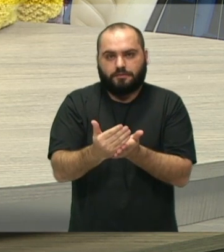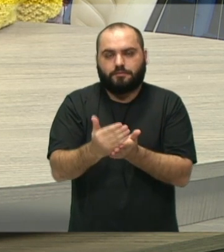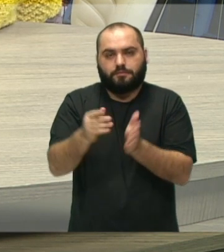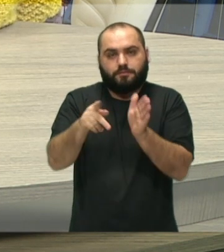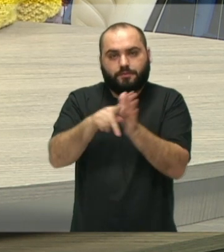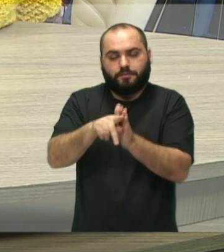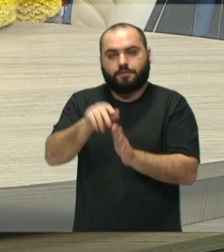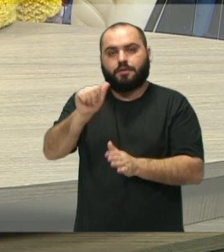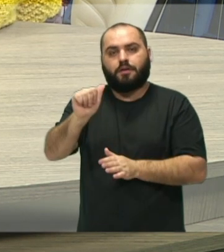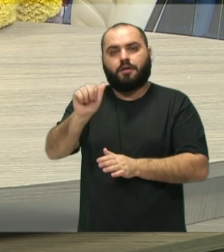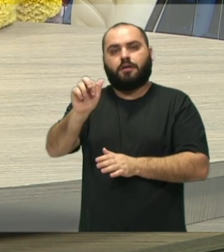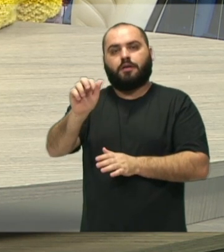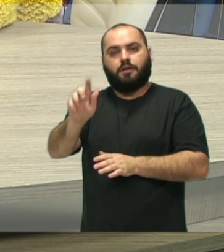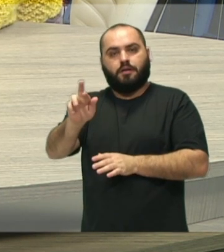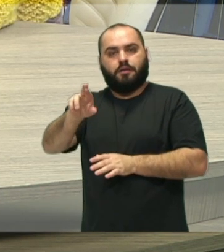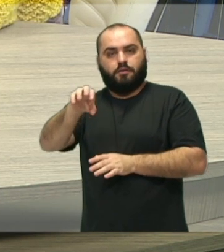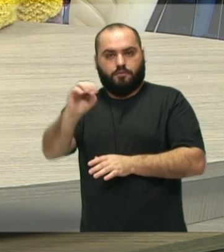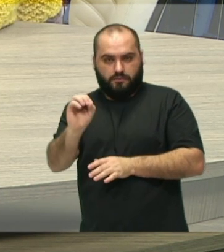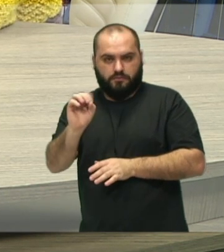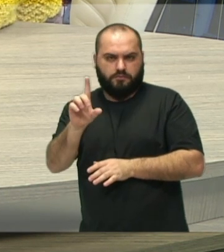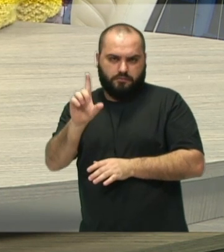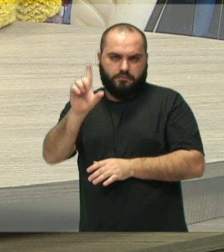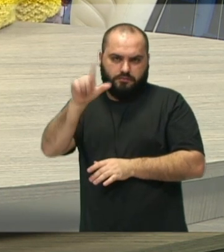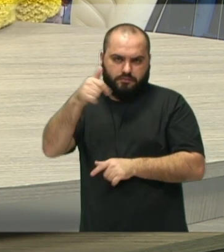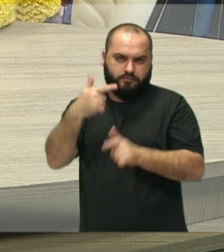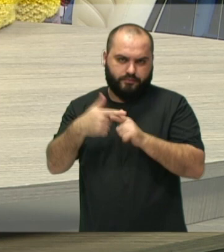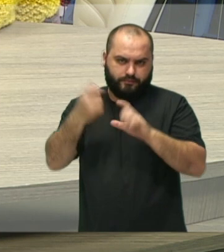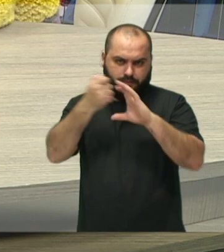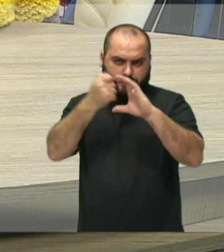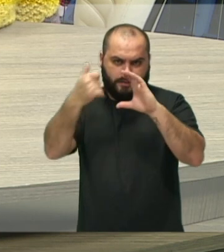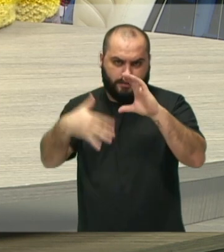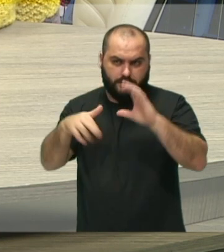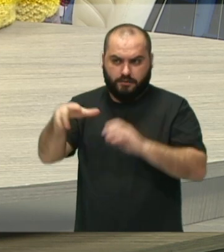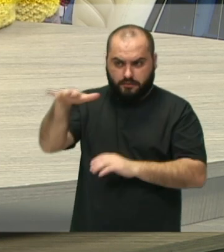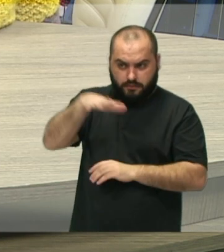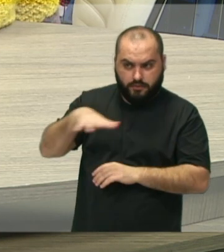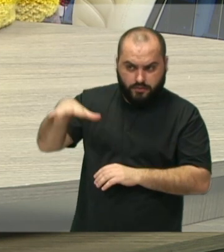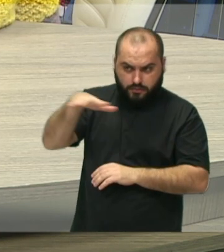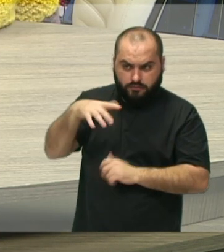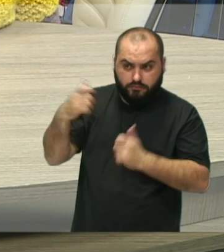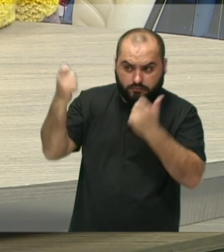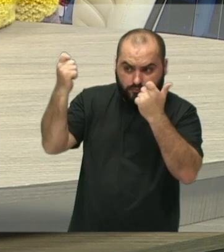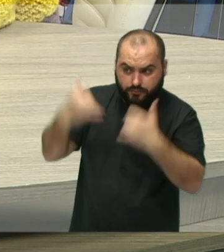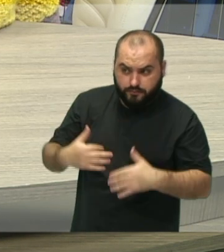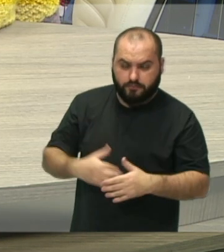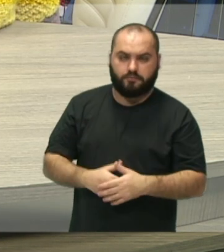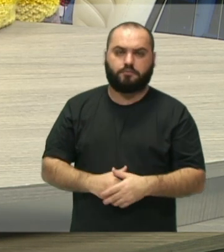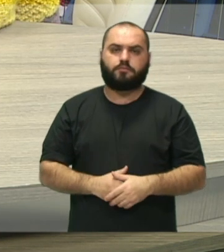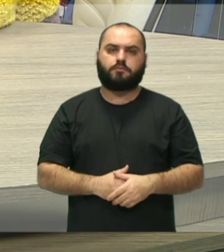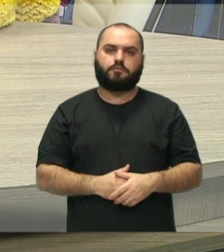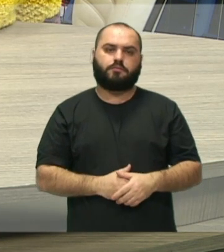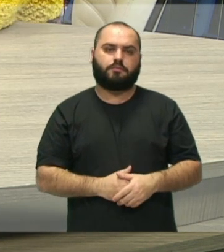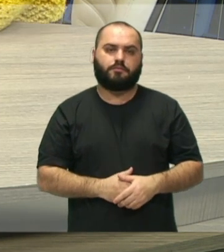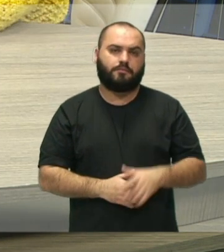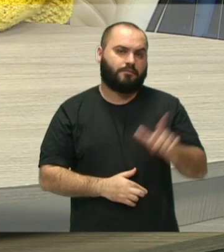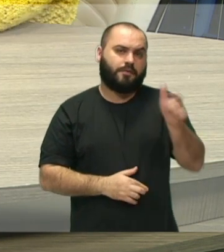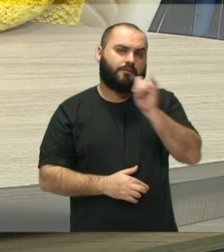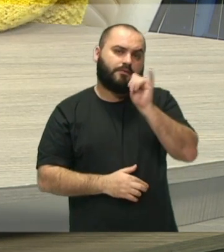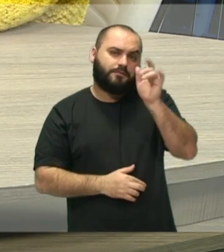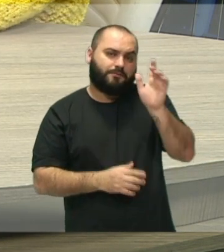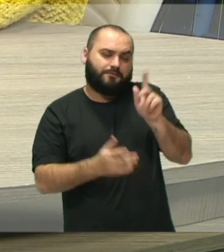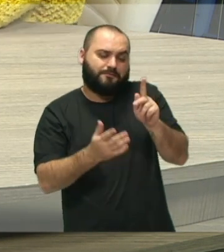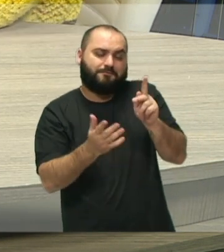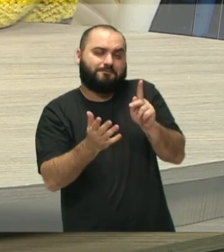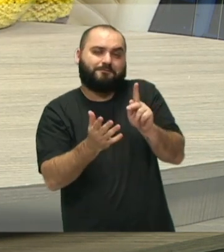agro, em virtude das características da região, como é que é? Nós fizemos uma ordem alfabética, na verdade, de